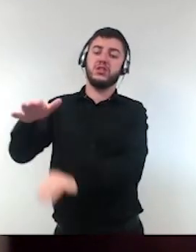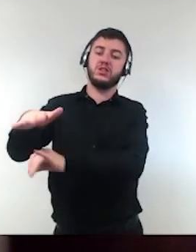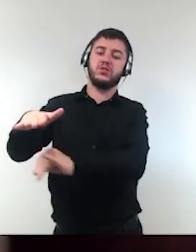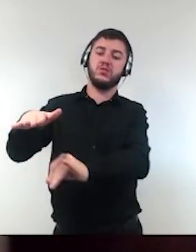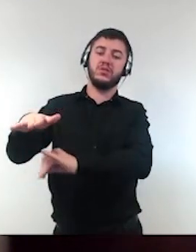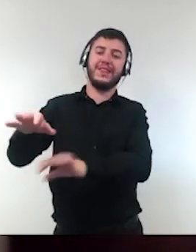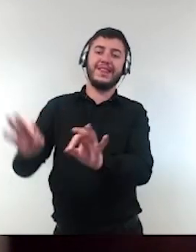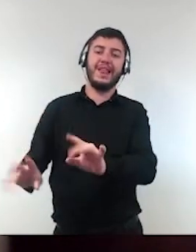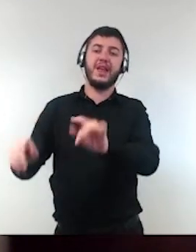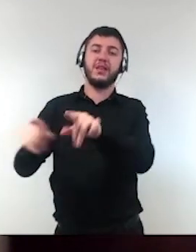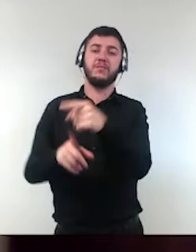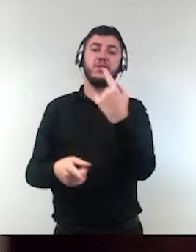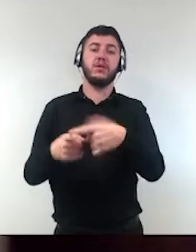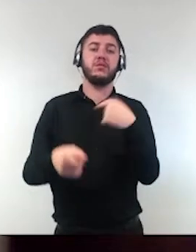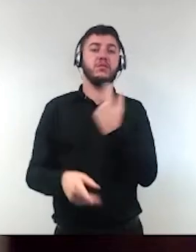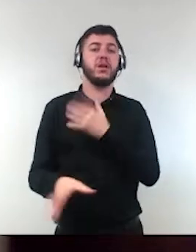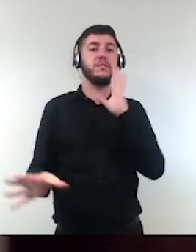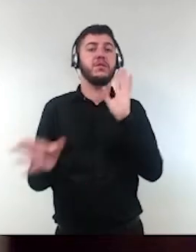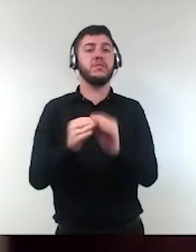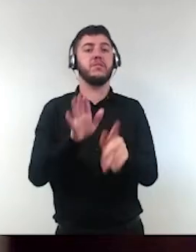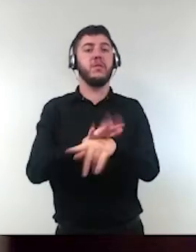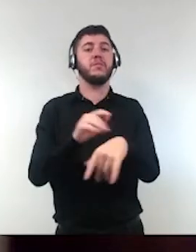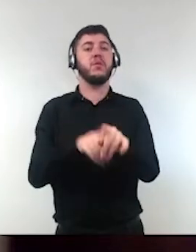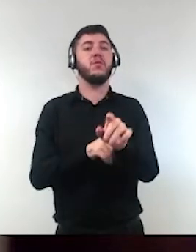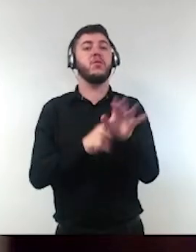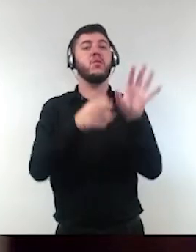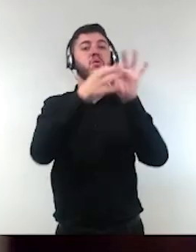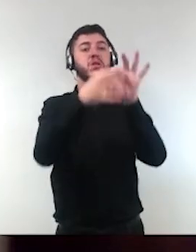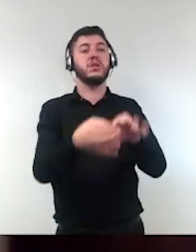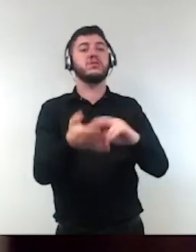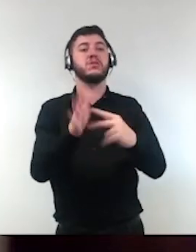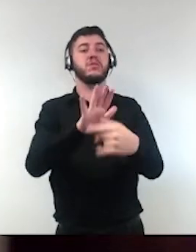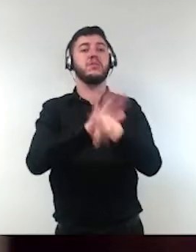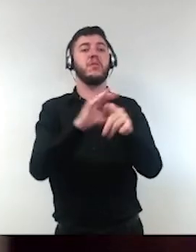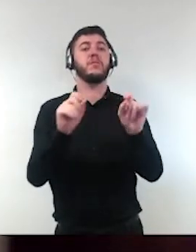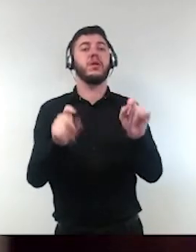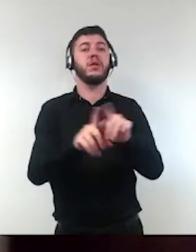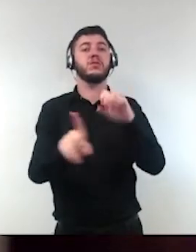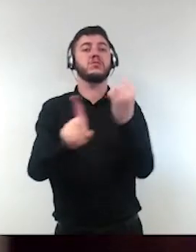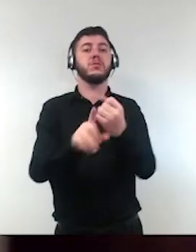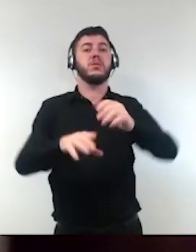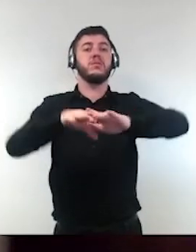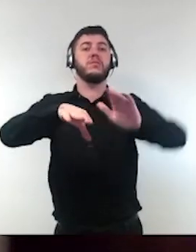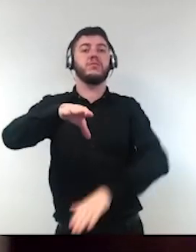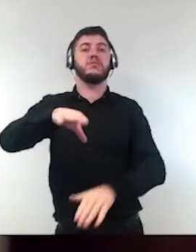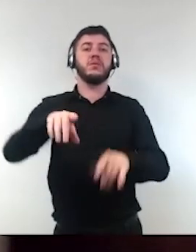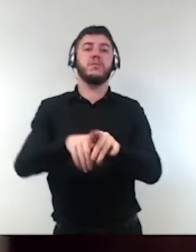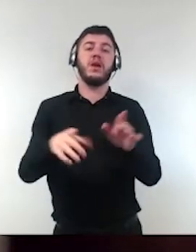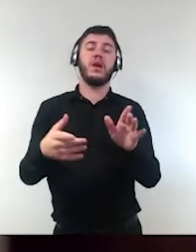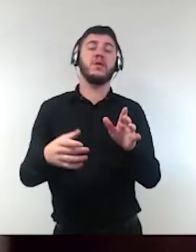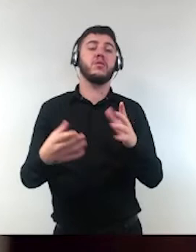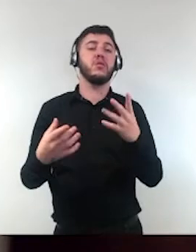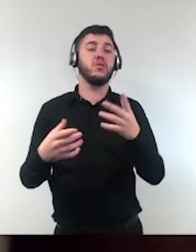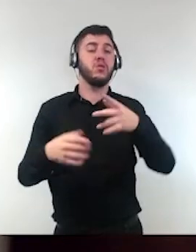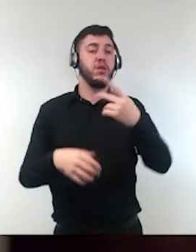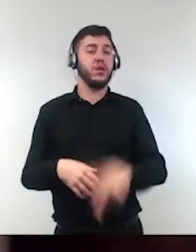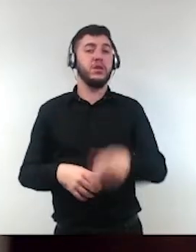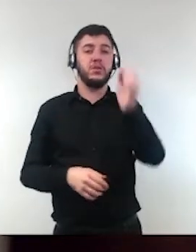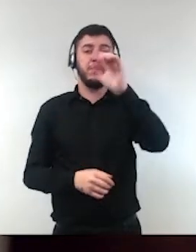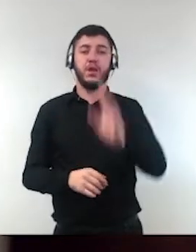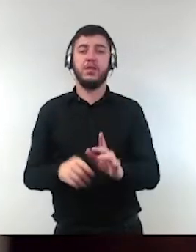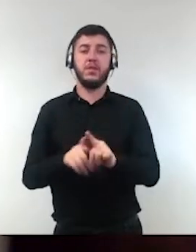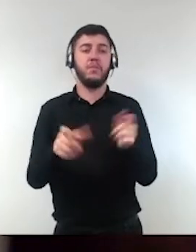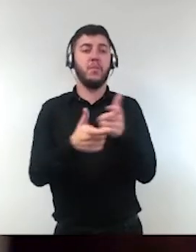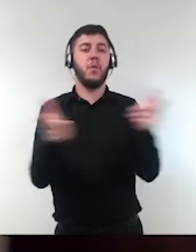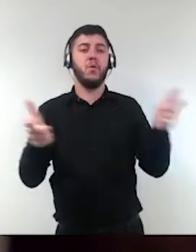um problema gigantesco de desigualdade social. Muitas pessoas no nosso país não têm celulares, não têm rede de